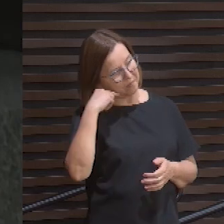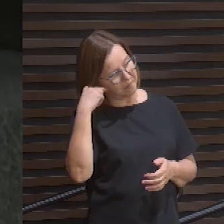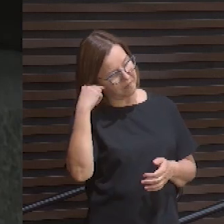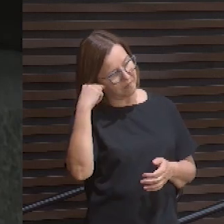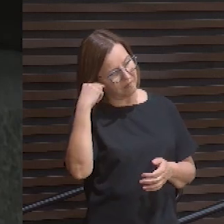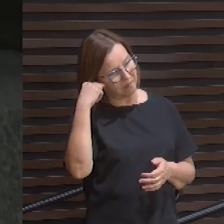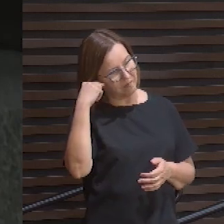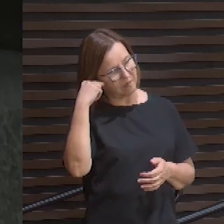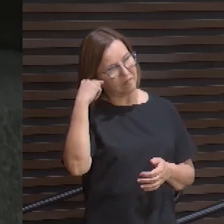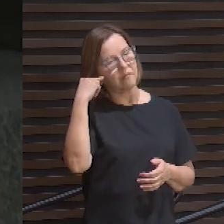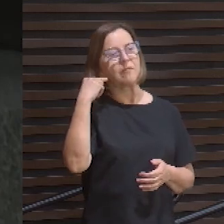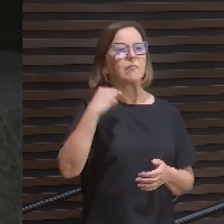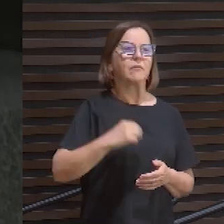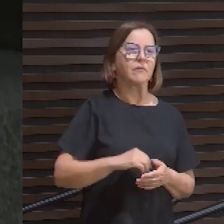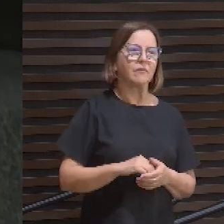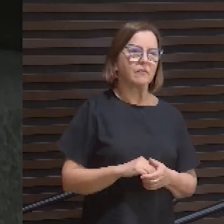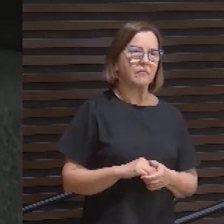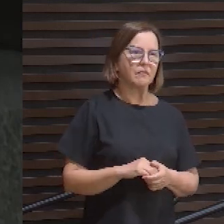vergonha.